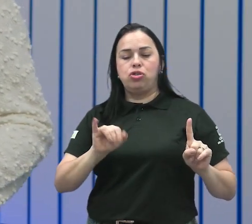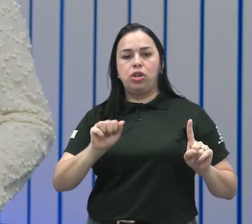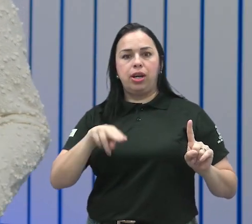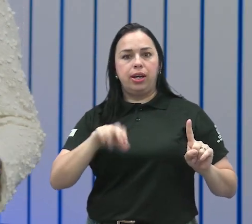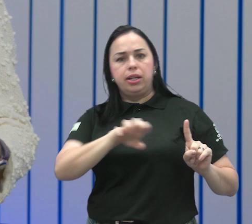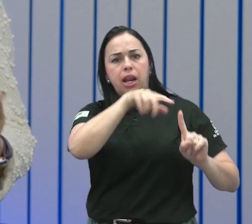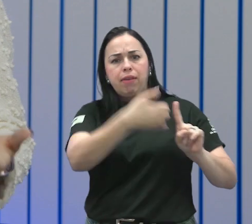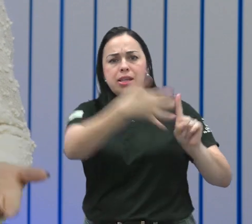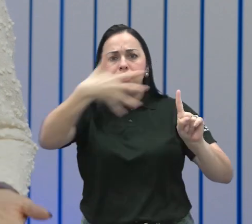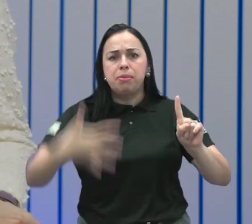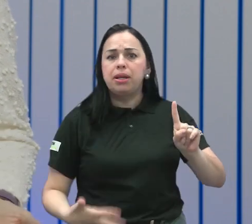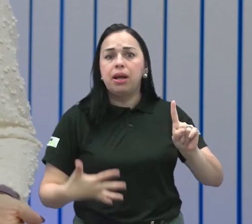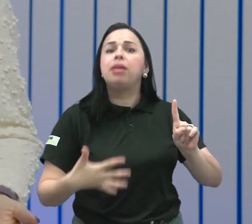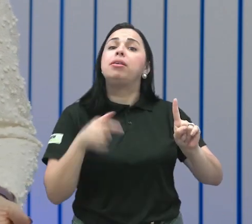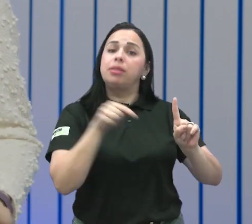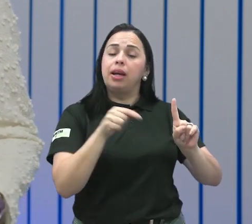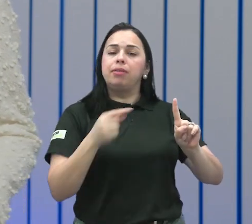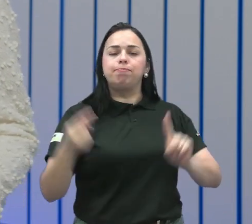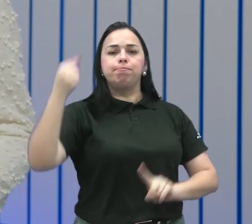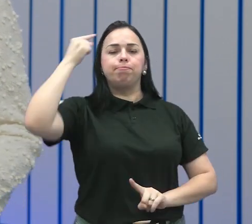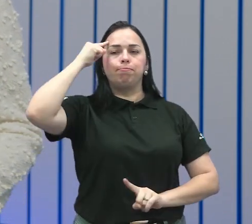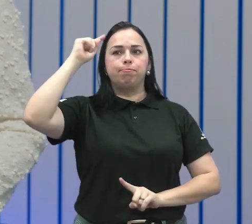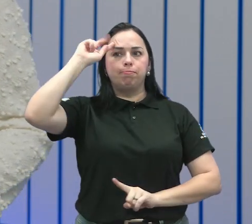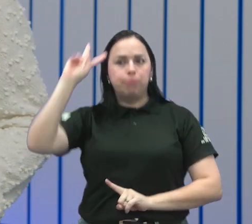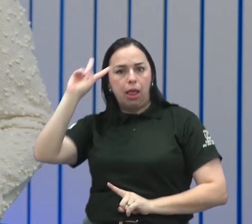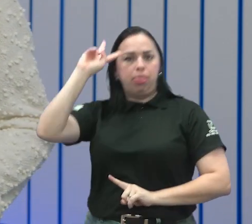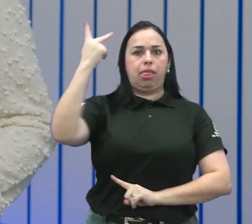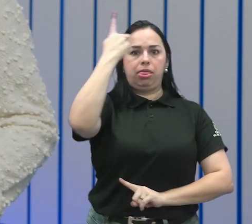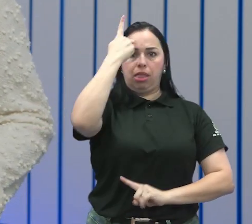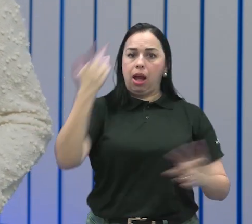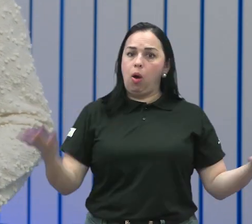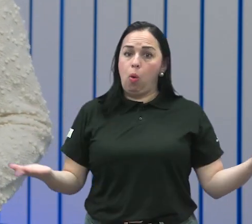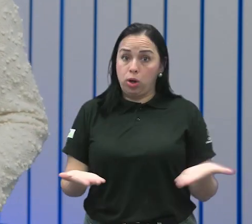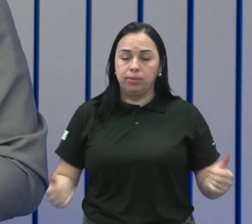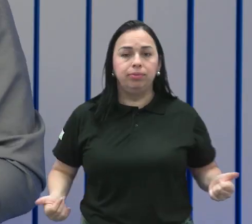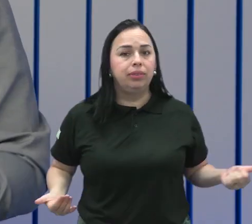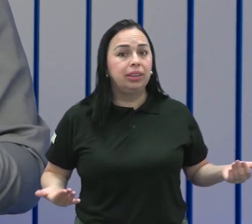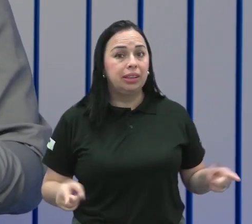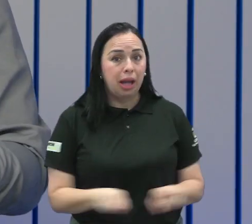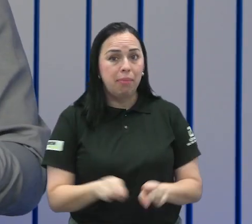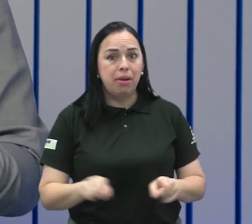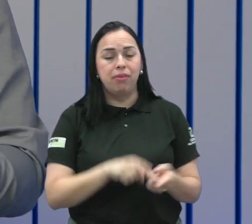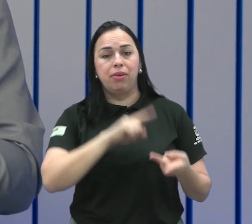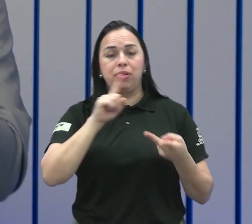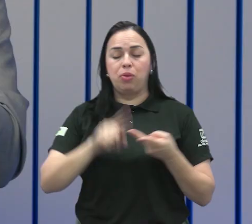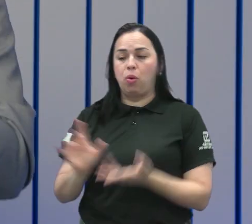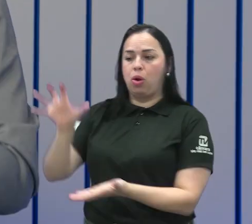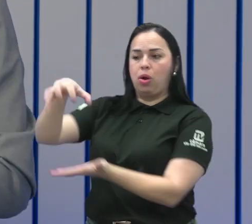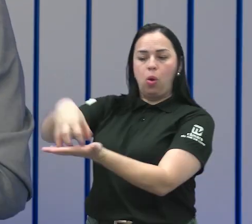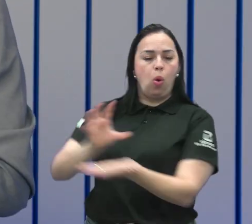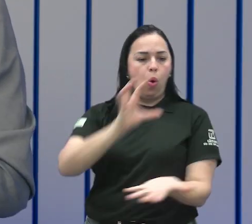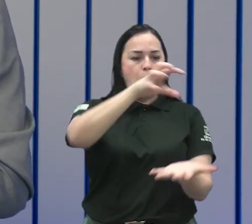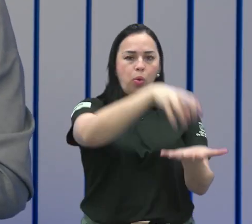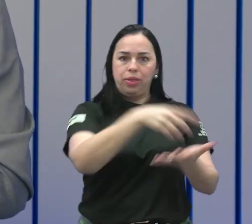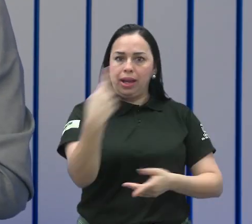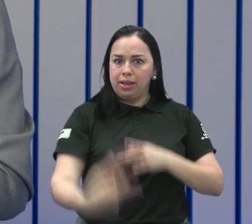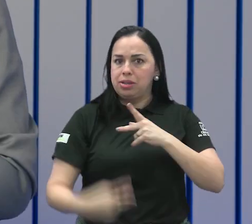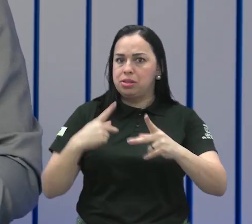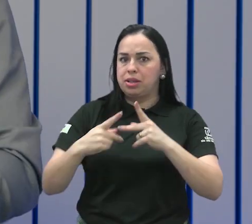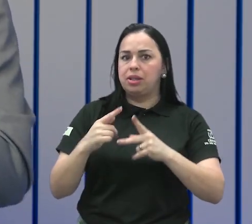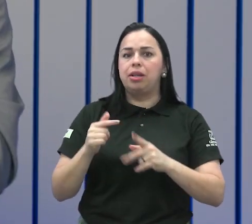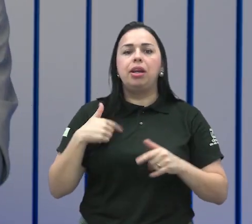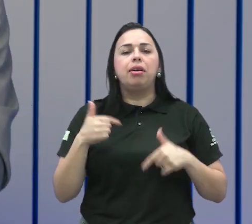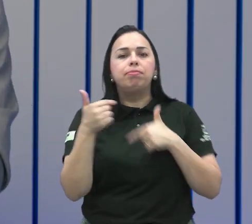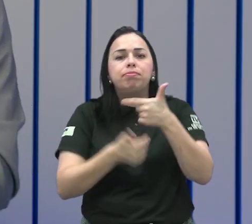Maciel, que vai explicar a importância do pensamento decolonial na atualidade. E vamos conhecer organizações joseenses